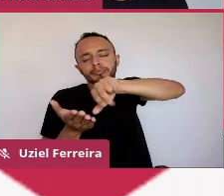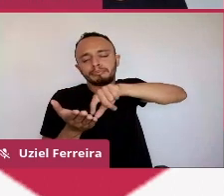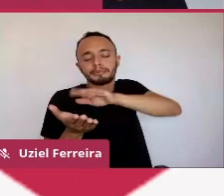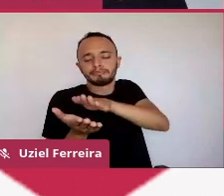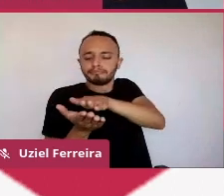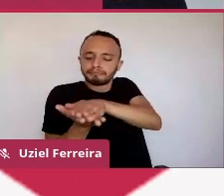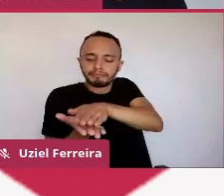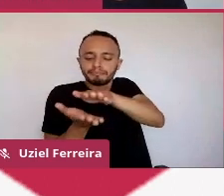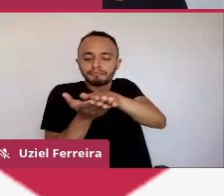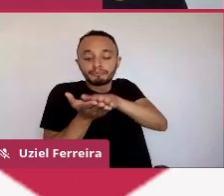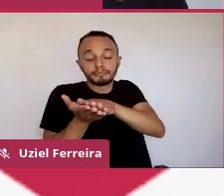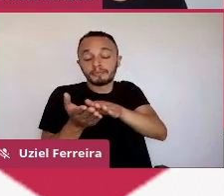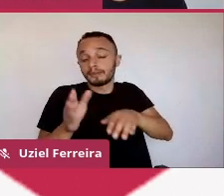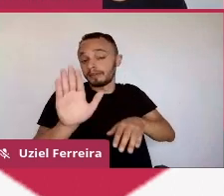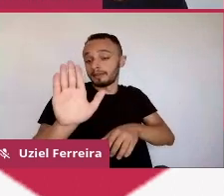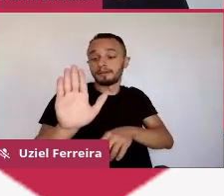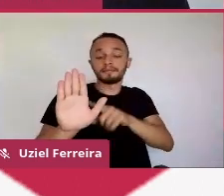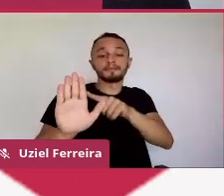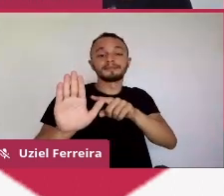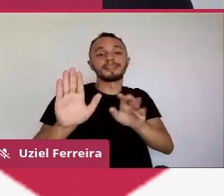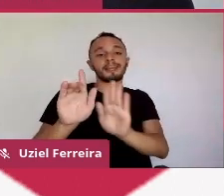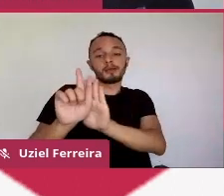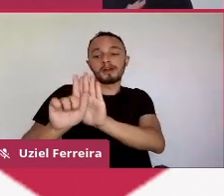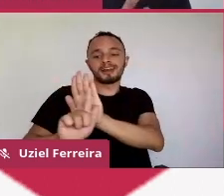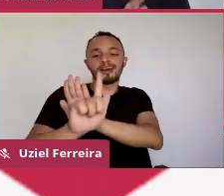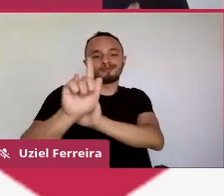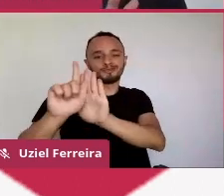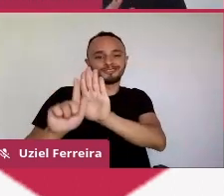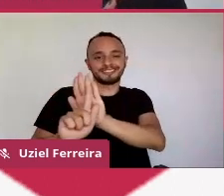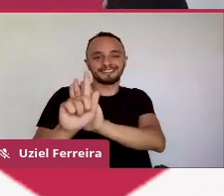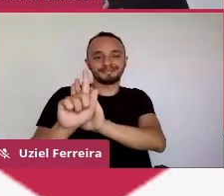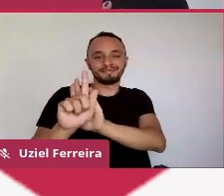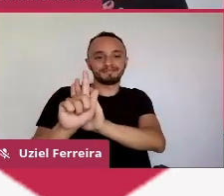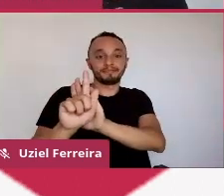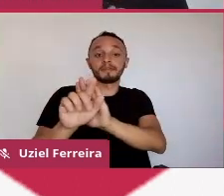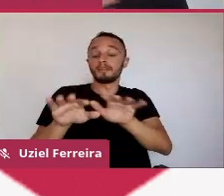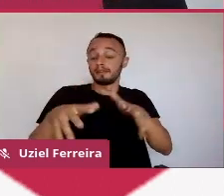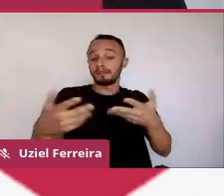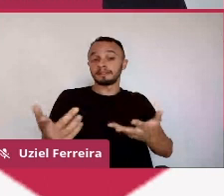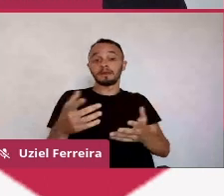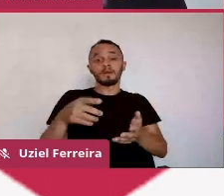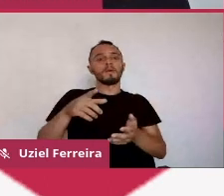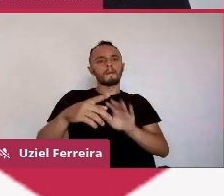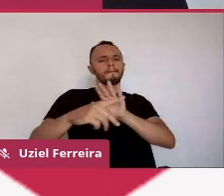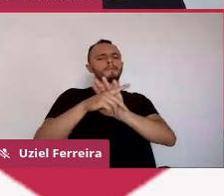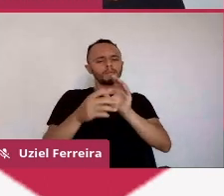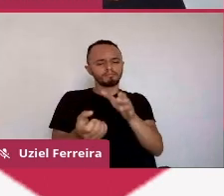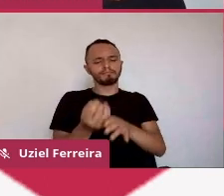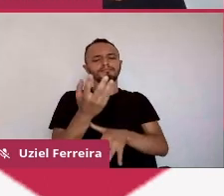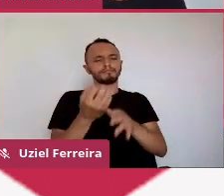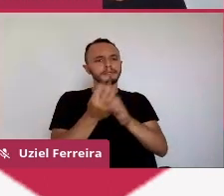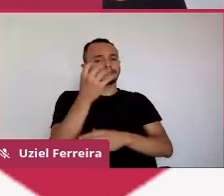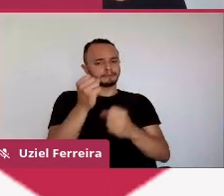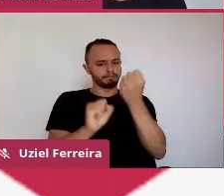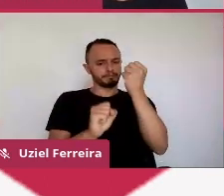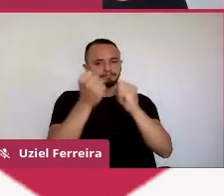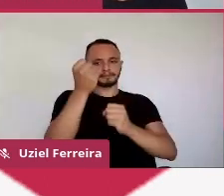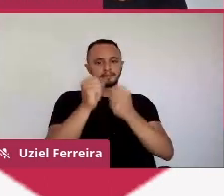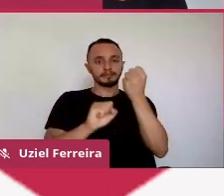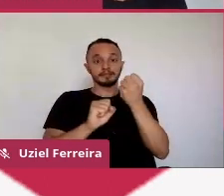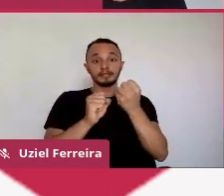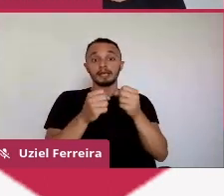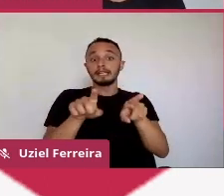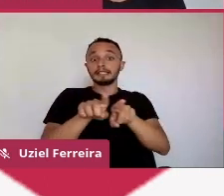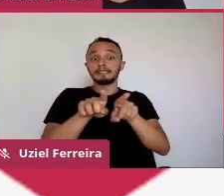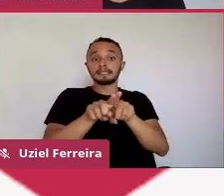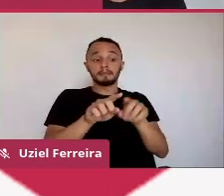cria-se essa imprensa, a gravura também começa a ser utilizada paralelamente como um meio